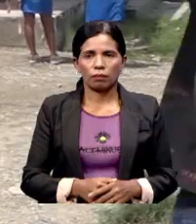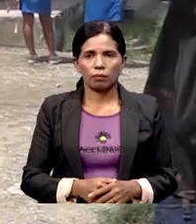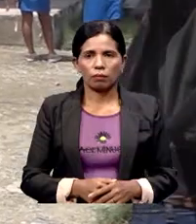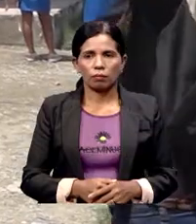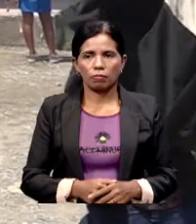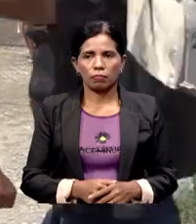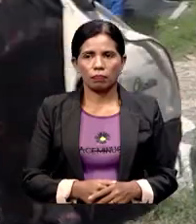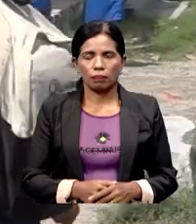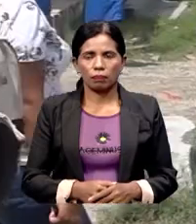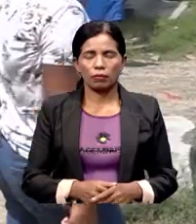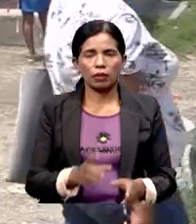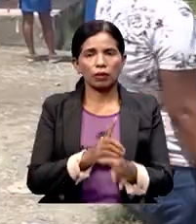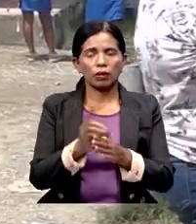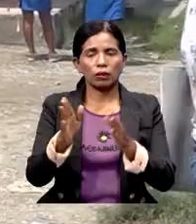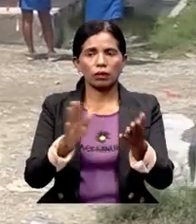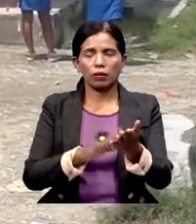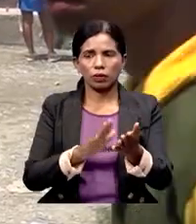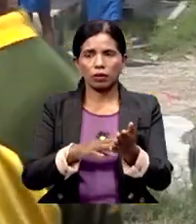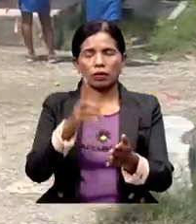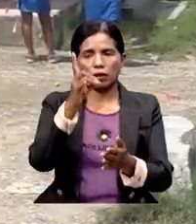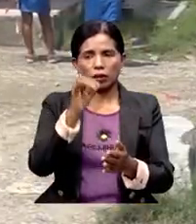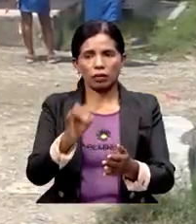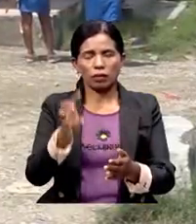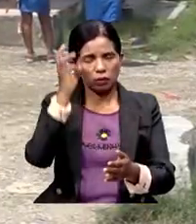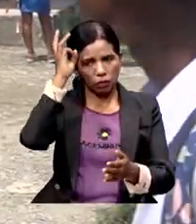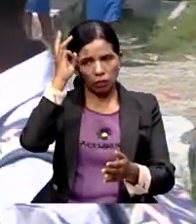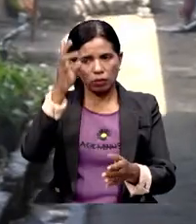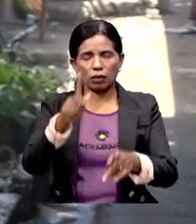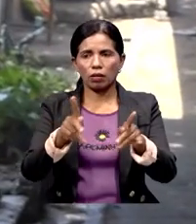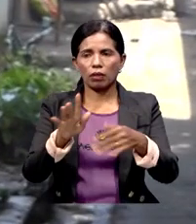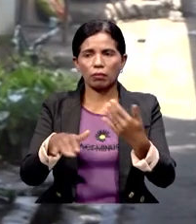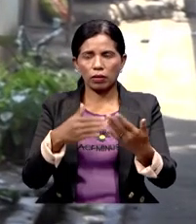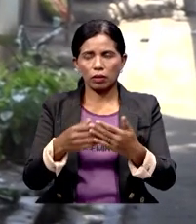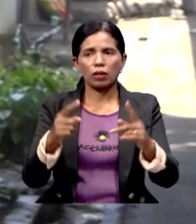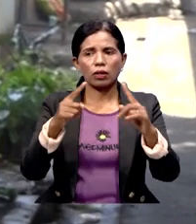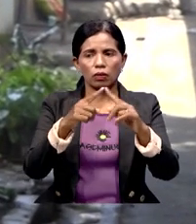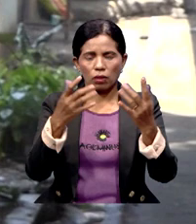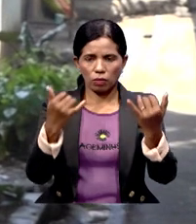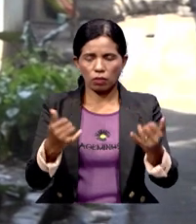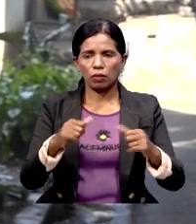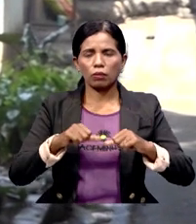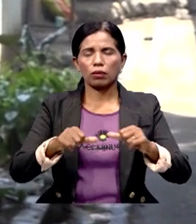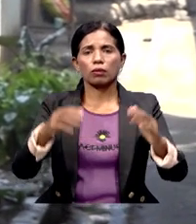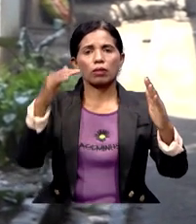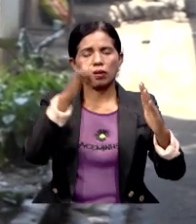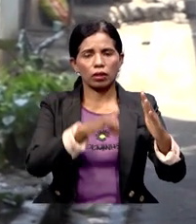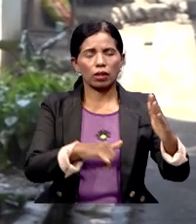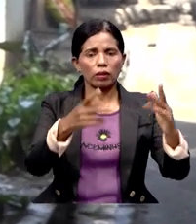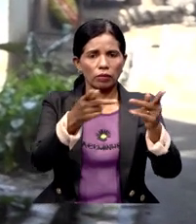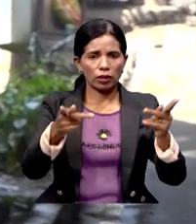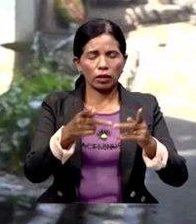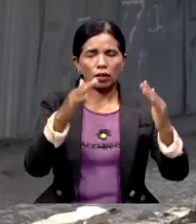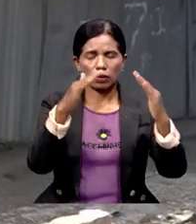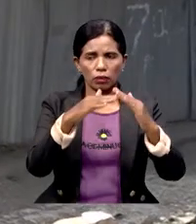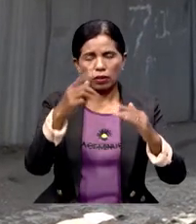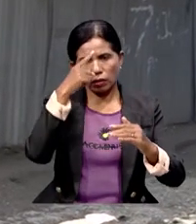Diretor no professor escola pública Balunha Capital Dili preocupa a comunidade e bem to horas ne continua ela e recinto escola